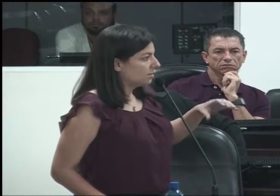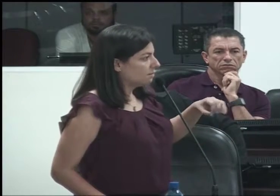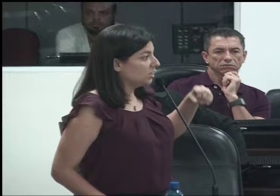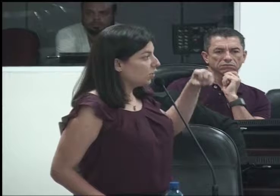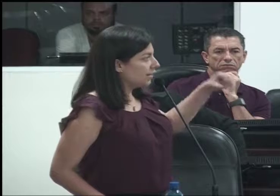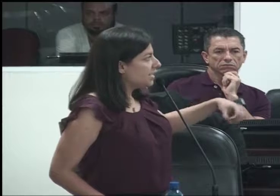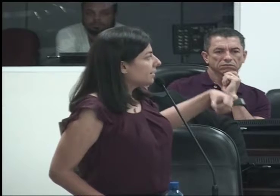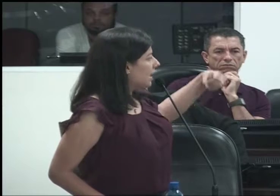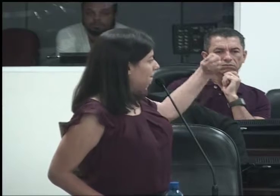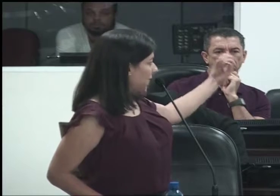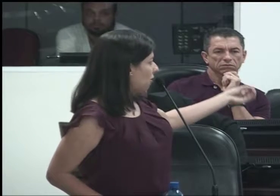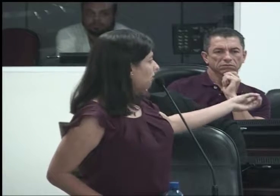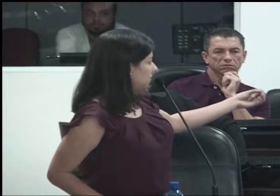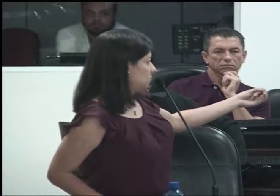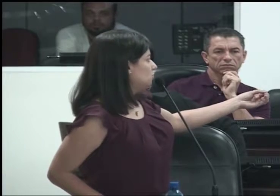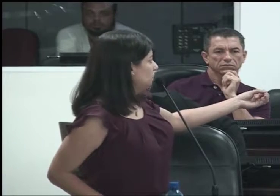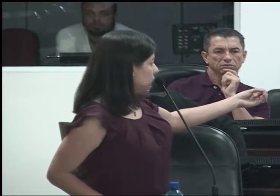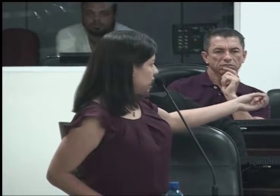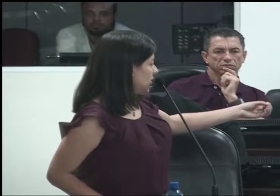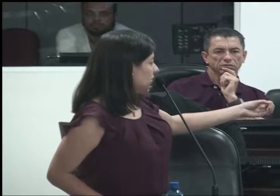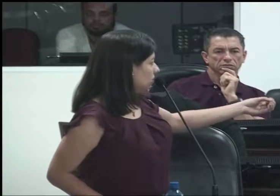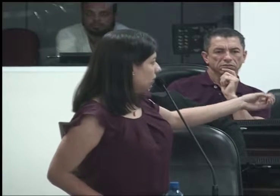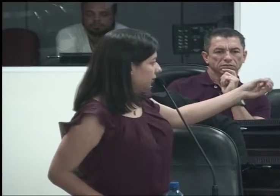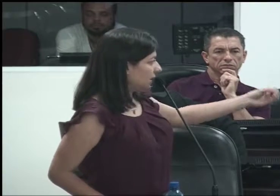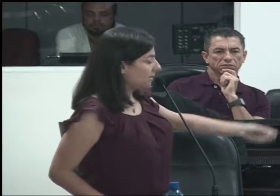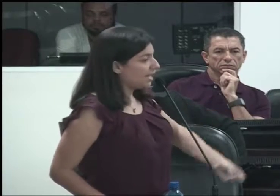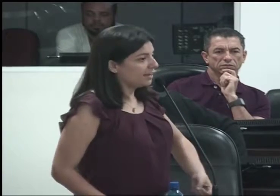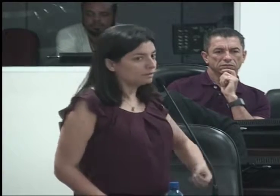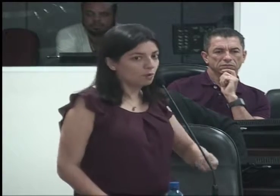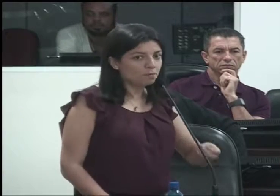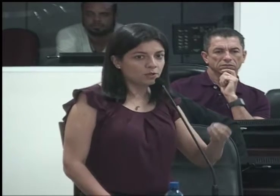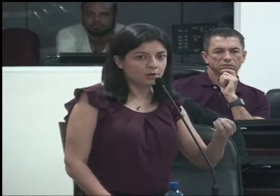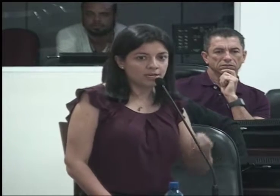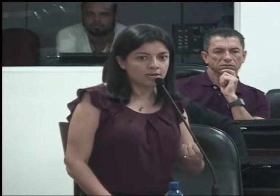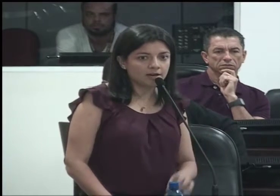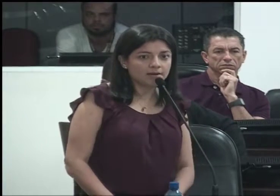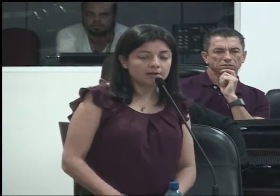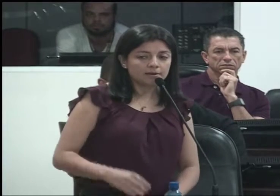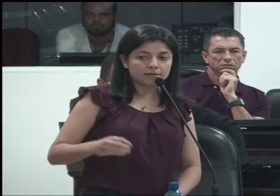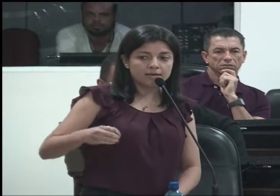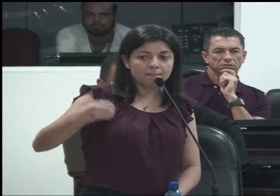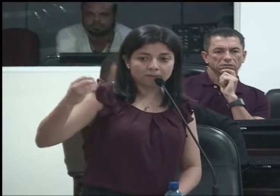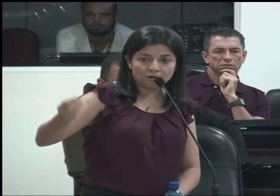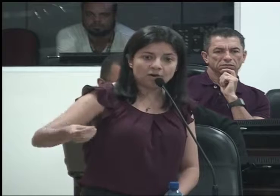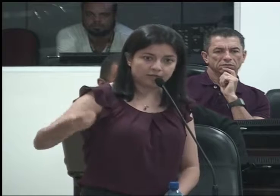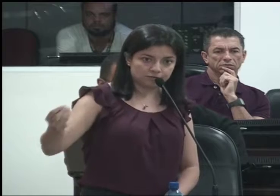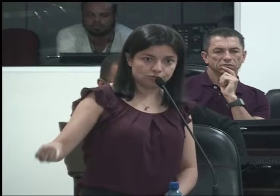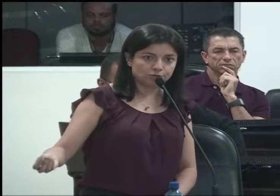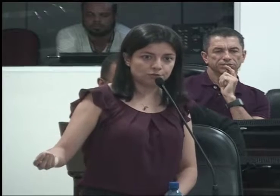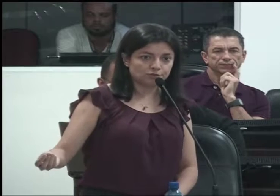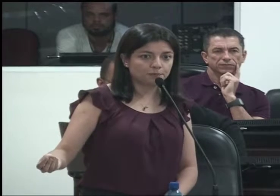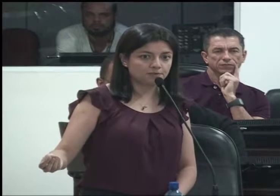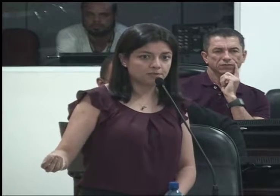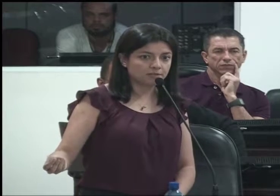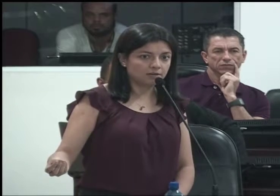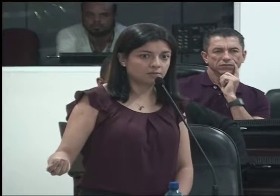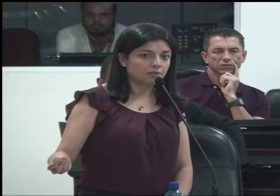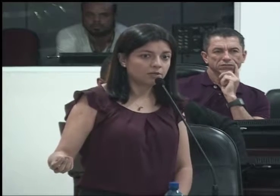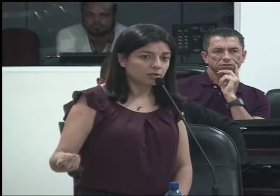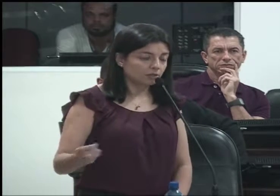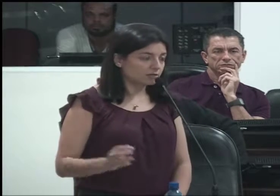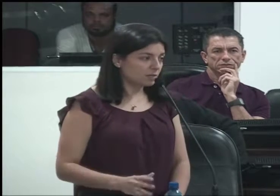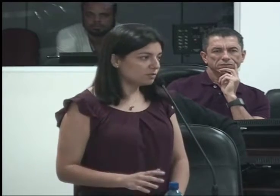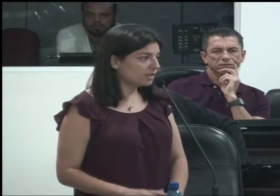falamos minoria que aprova este tipo de comportamento, ou minoria que aprova esse tipo de